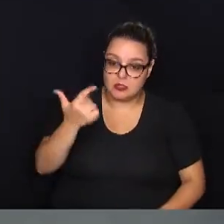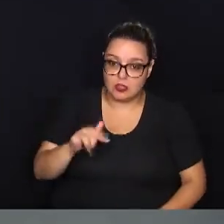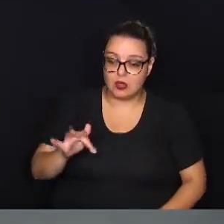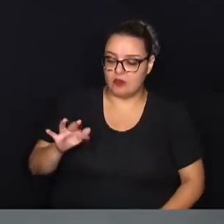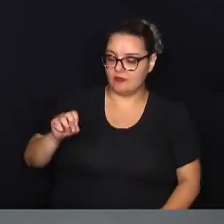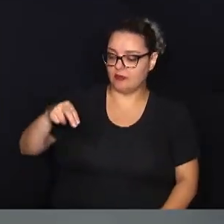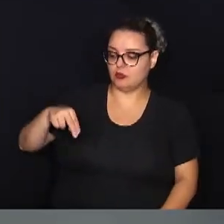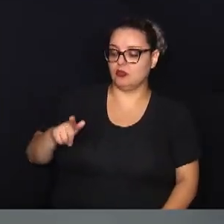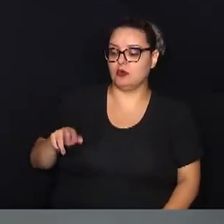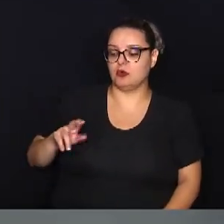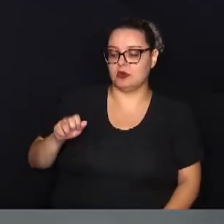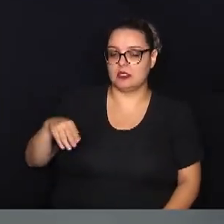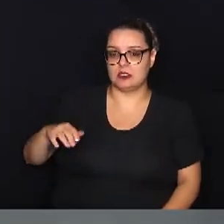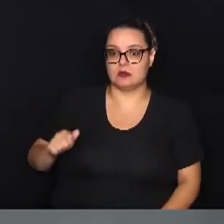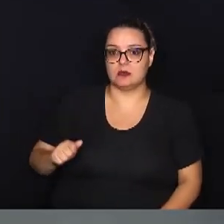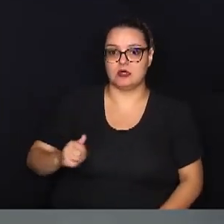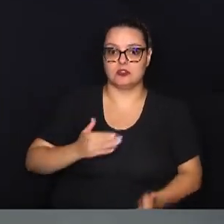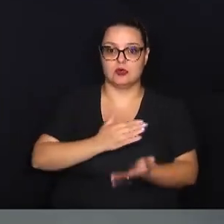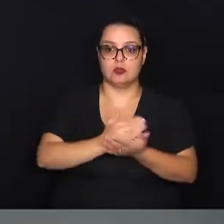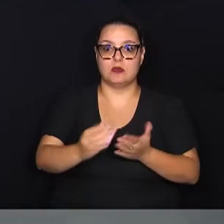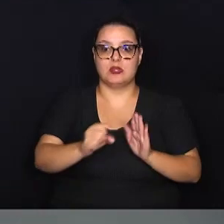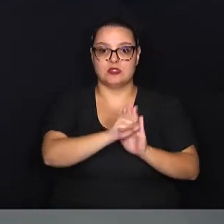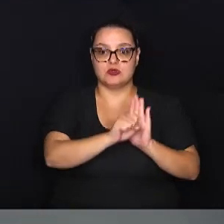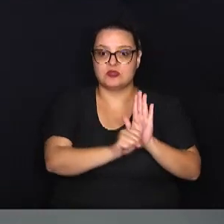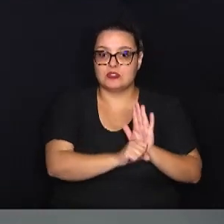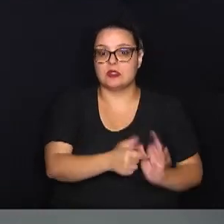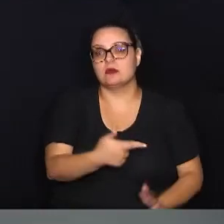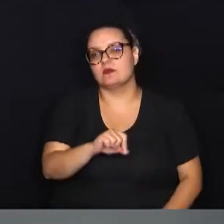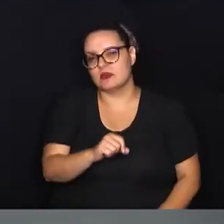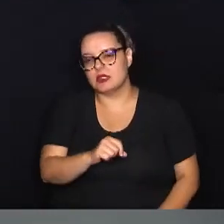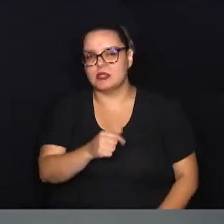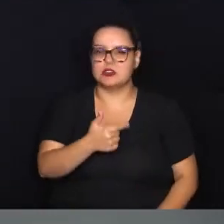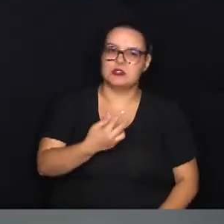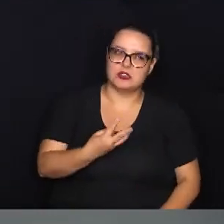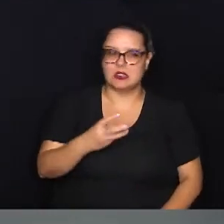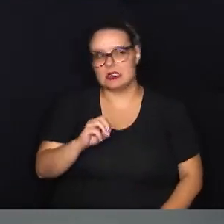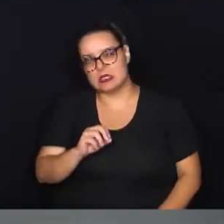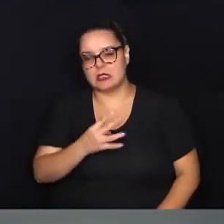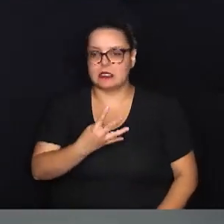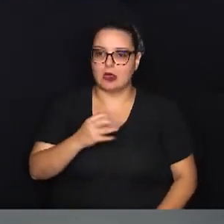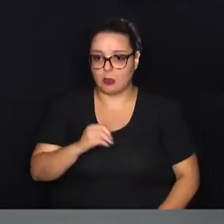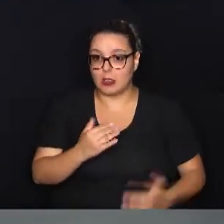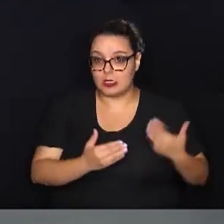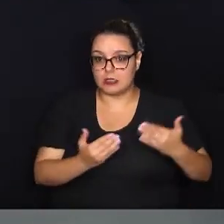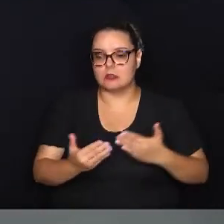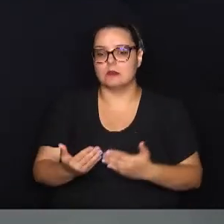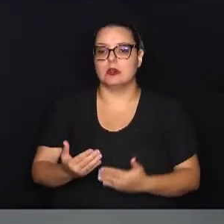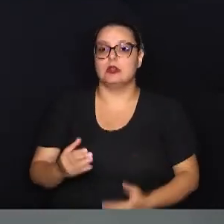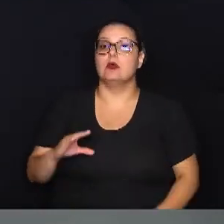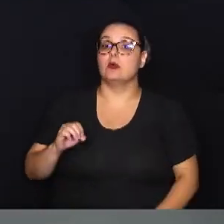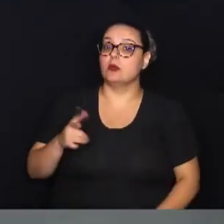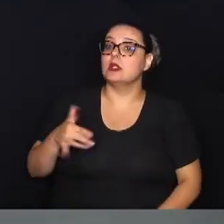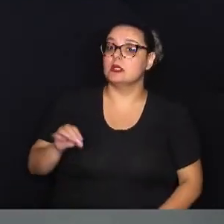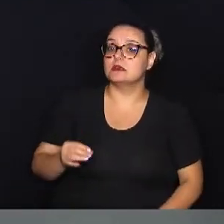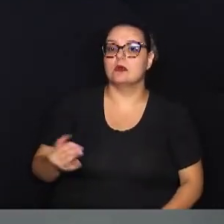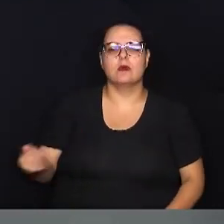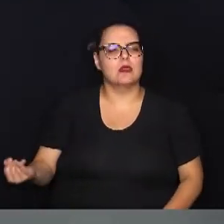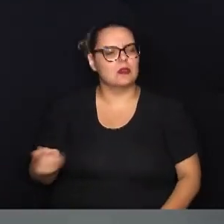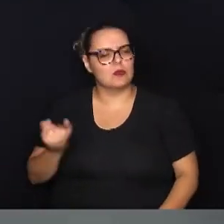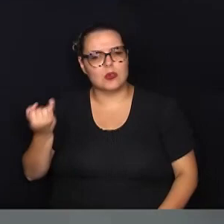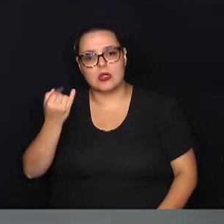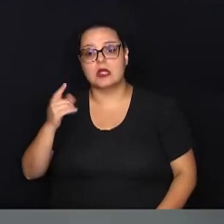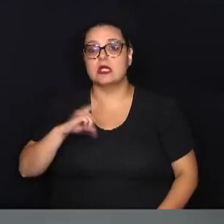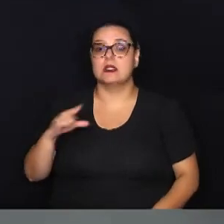fonogramas do início do século XX, dos anos 20, 30, 40. Então, é uma coleção muito preciosa.